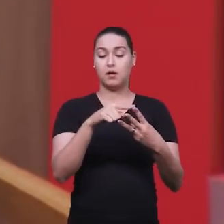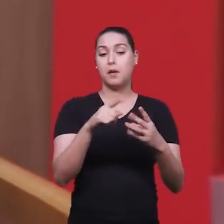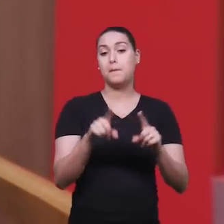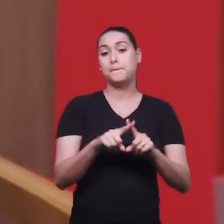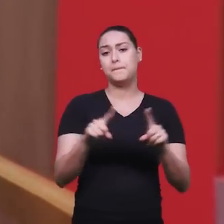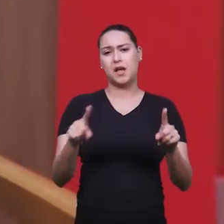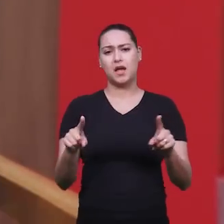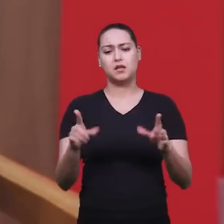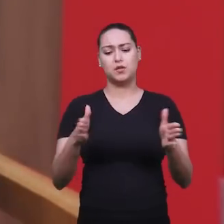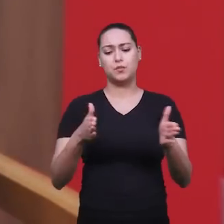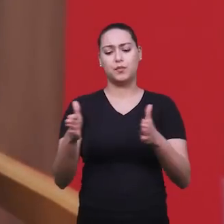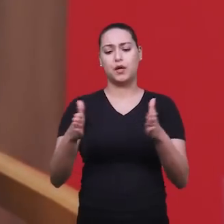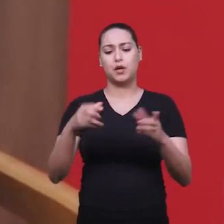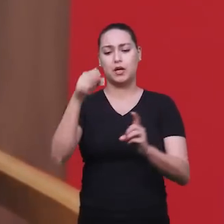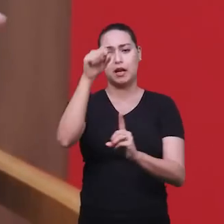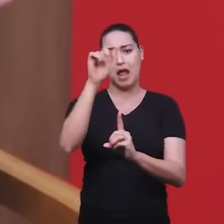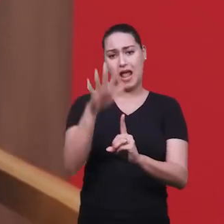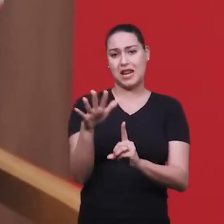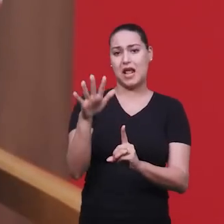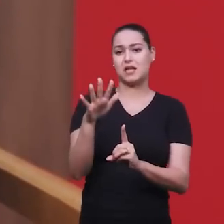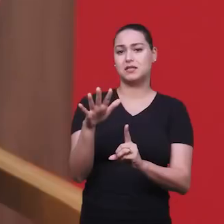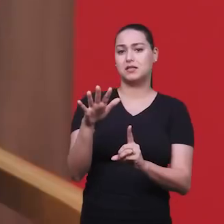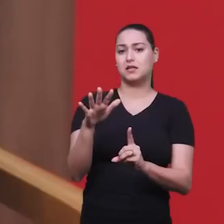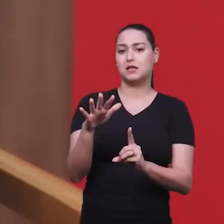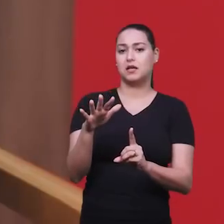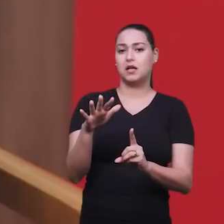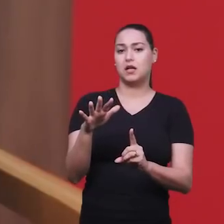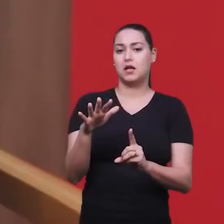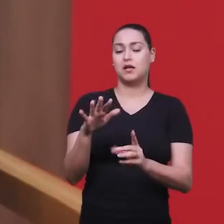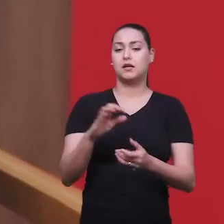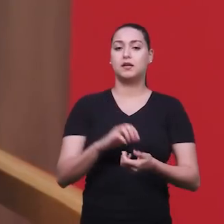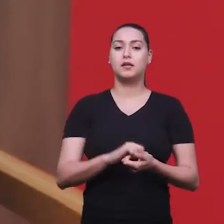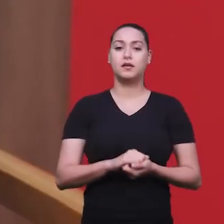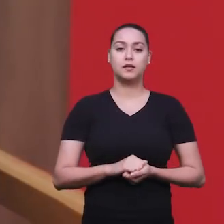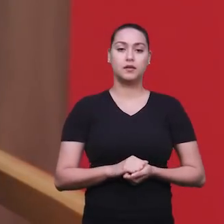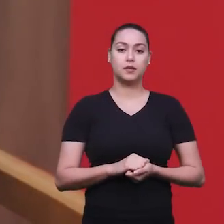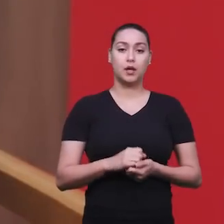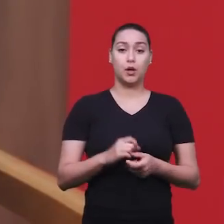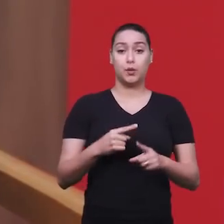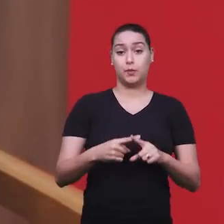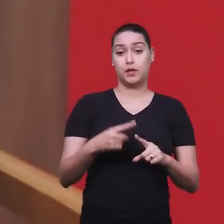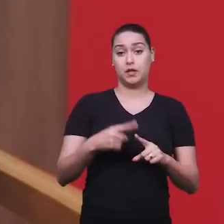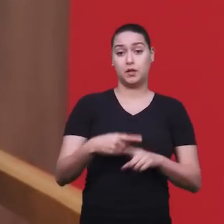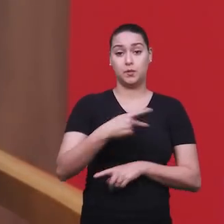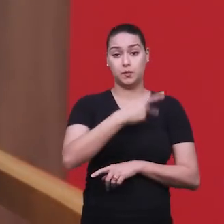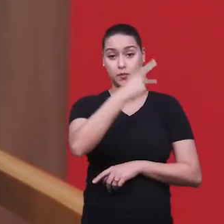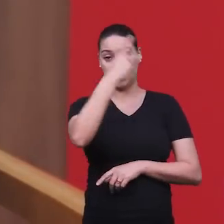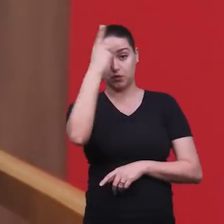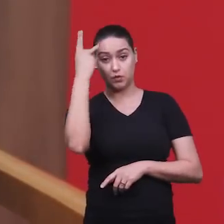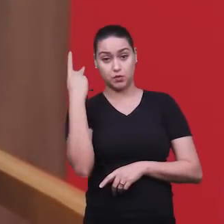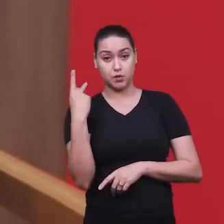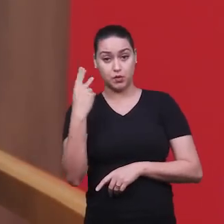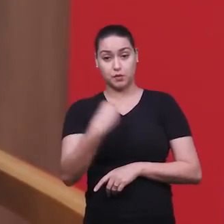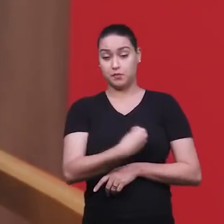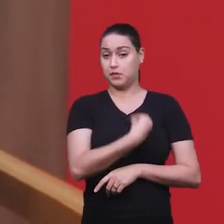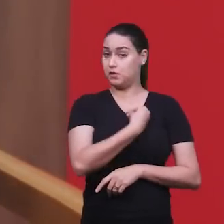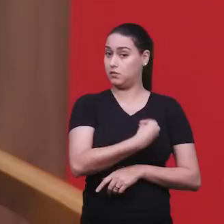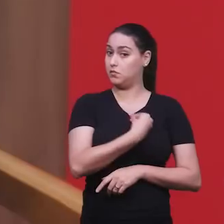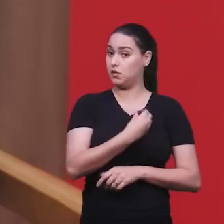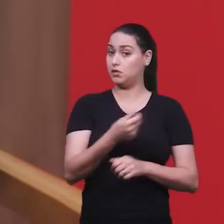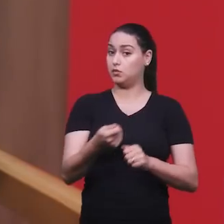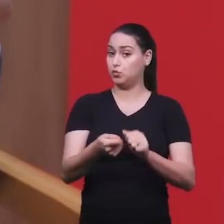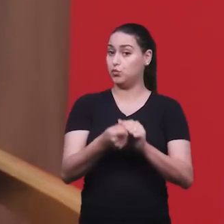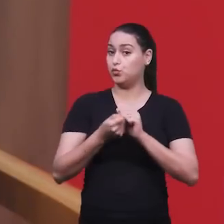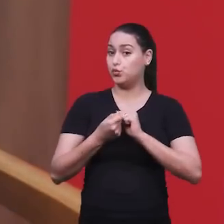estamos ainda no período da graça. Muito bom. Então, é possível que alguém que